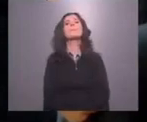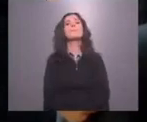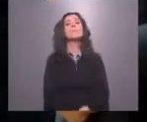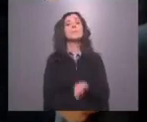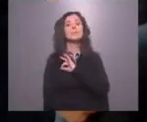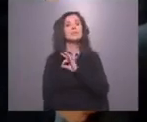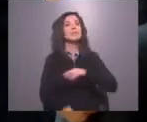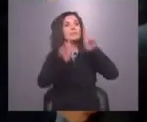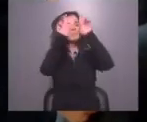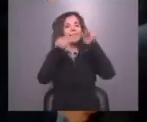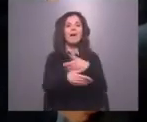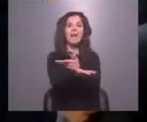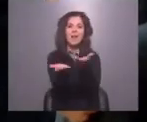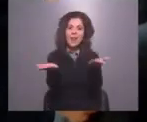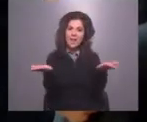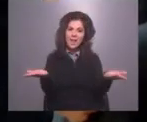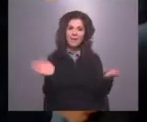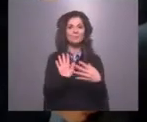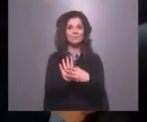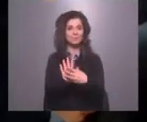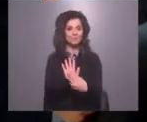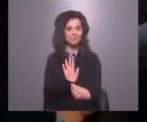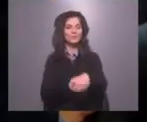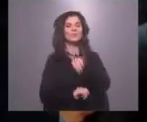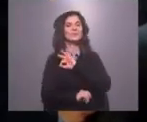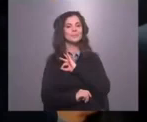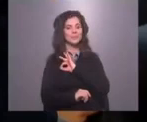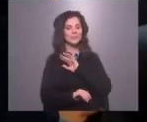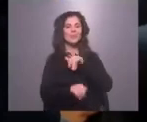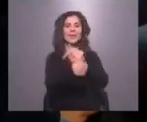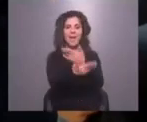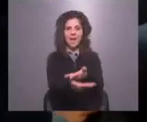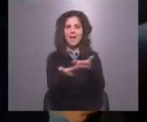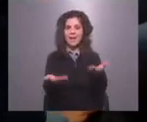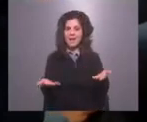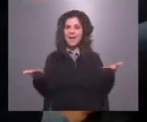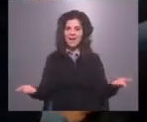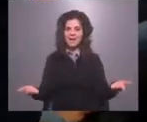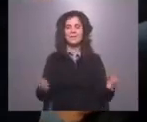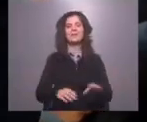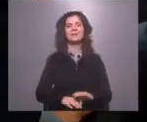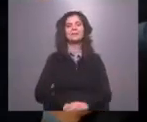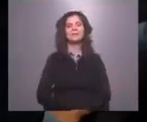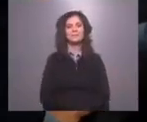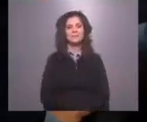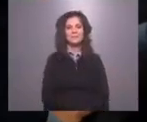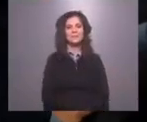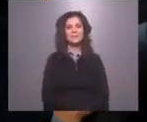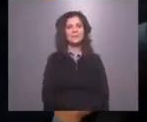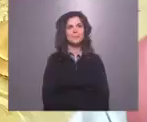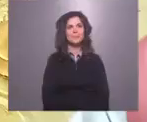Amém. O Senhor esteja convosco. E Ele está no meio de